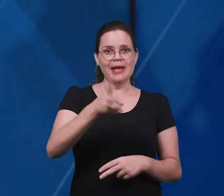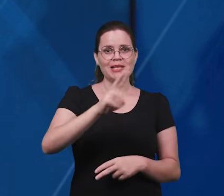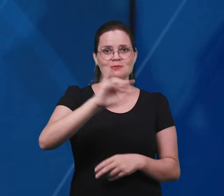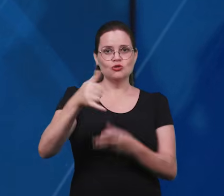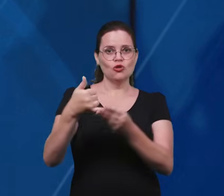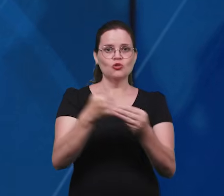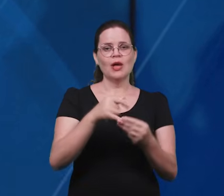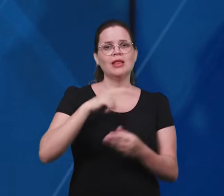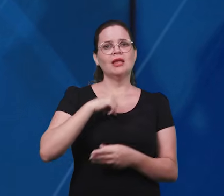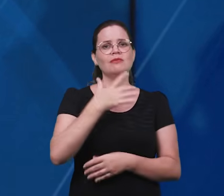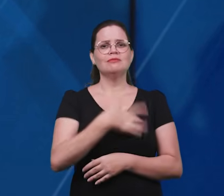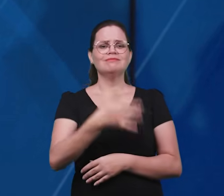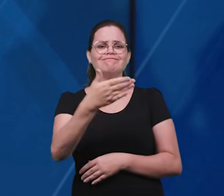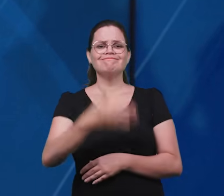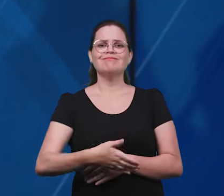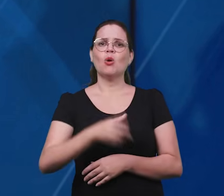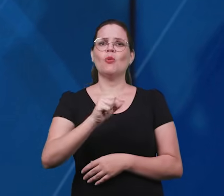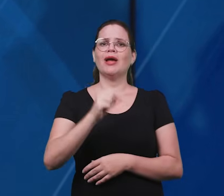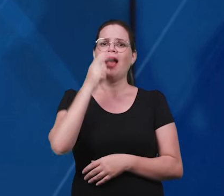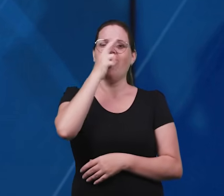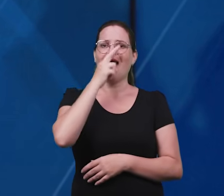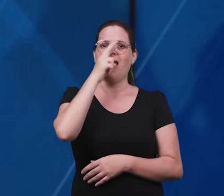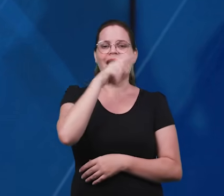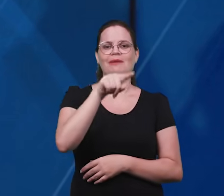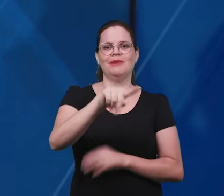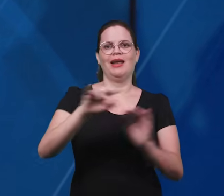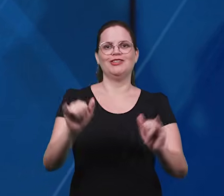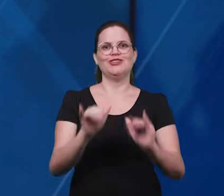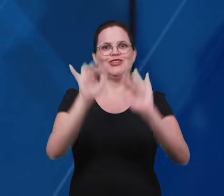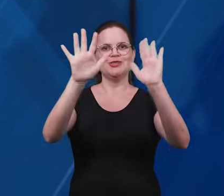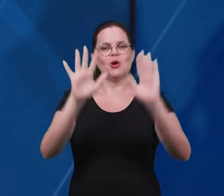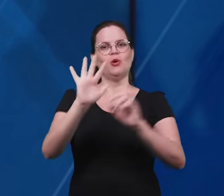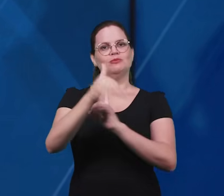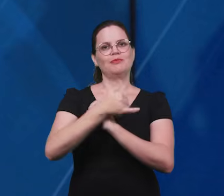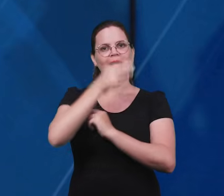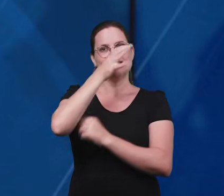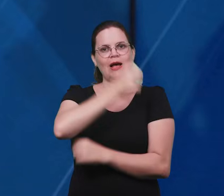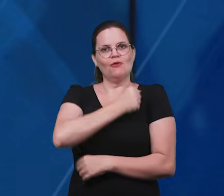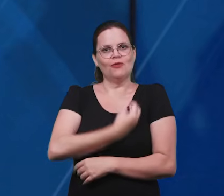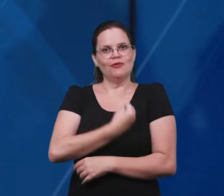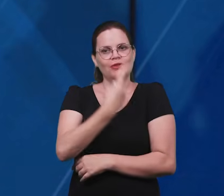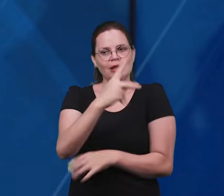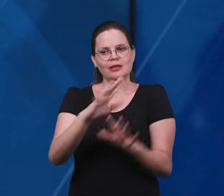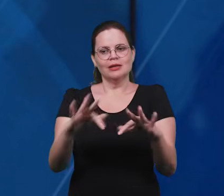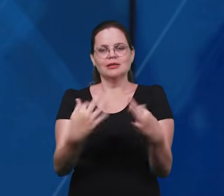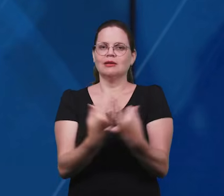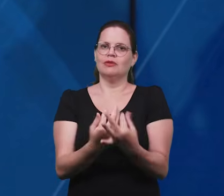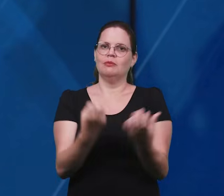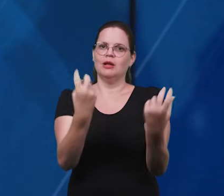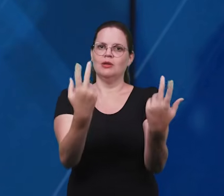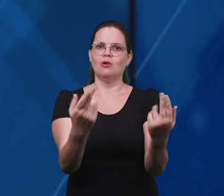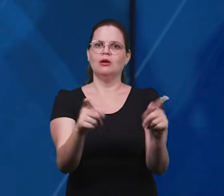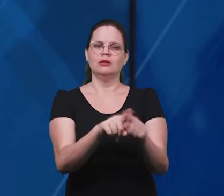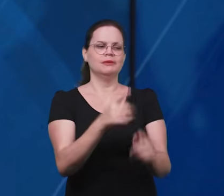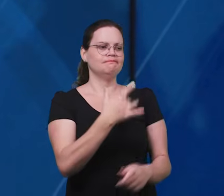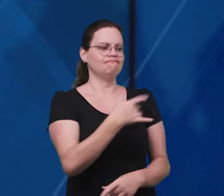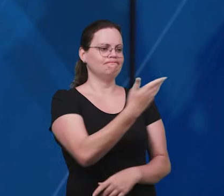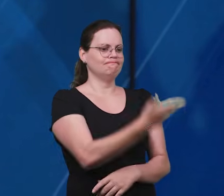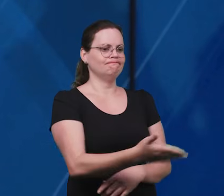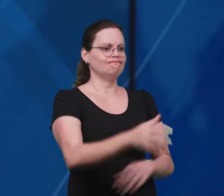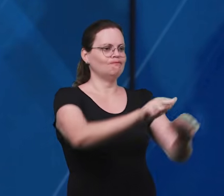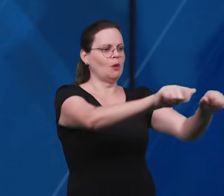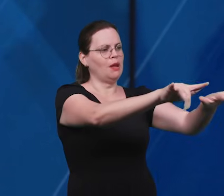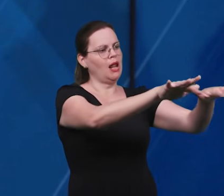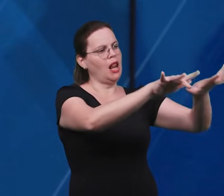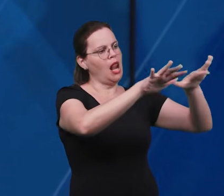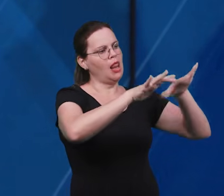família em Jericó, para agora exercer esta mesma compaixão em favor de um grande número